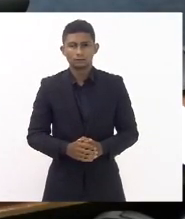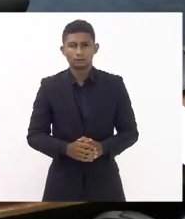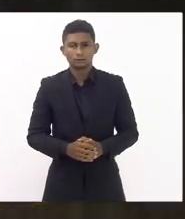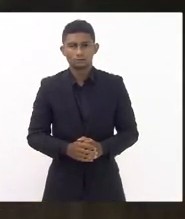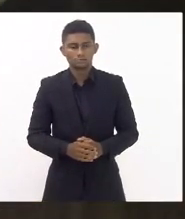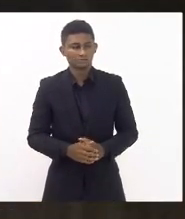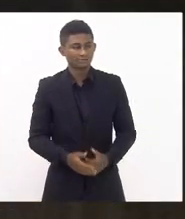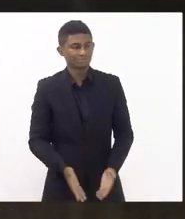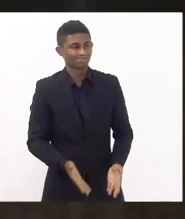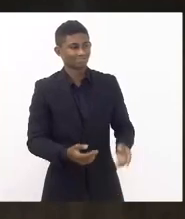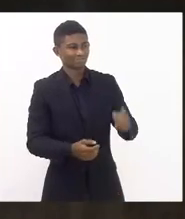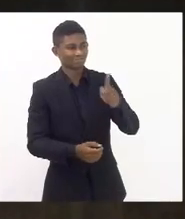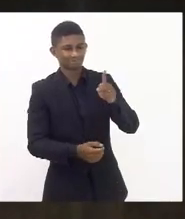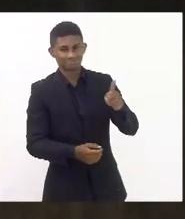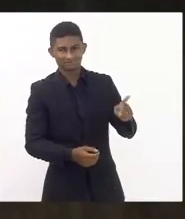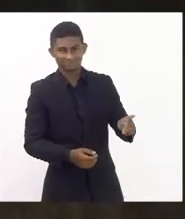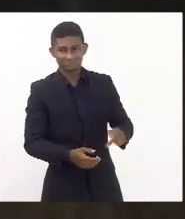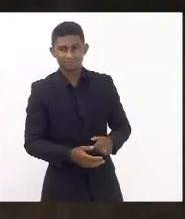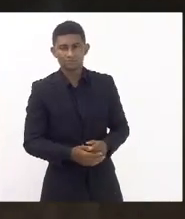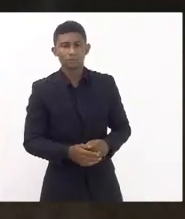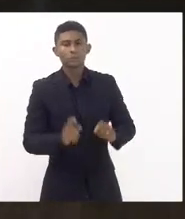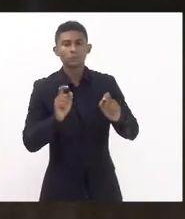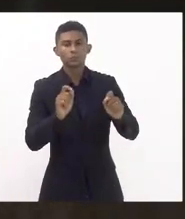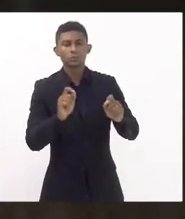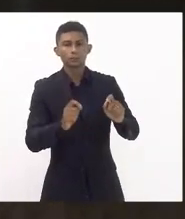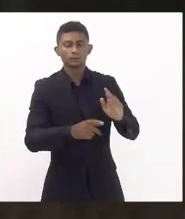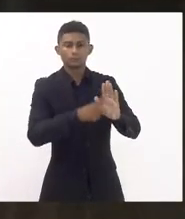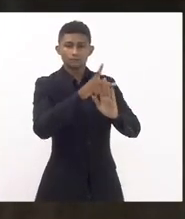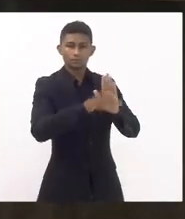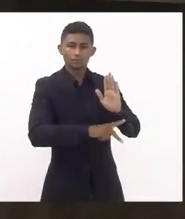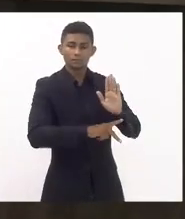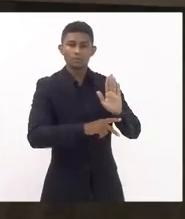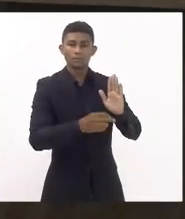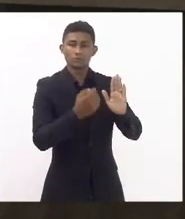Senhora presidenta, trata-se do projeto